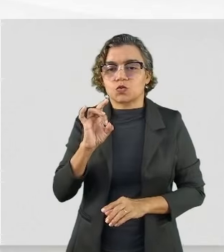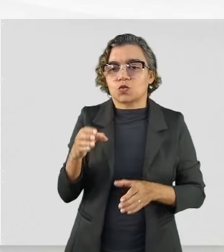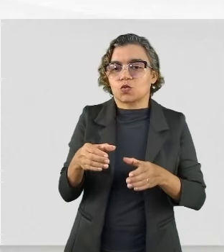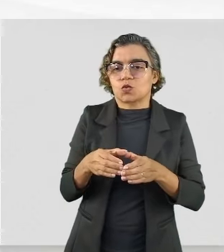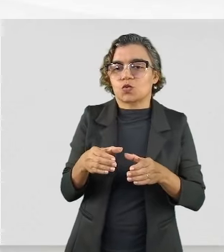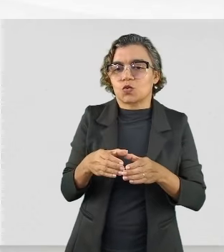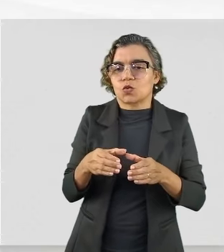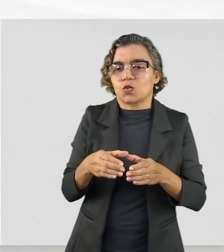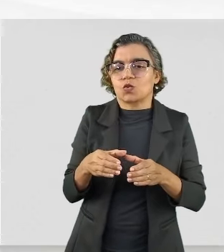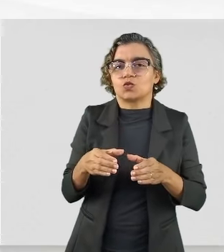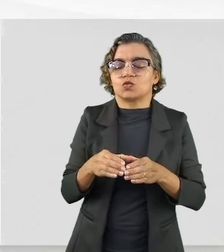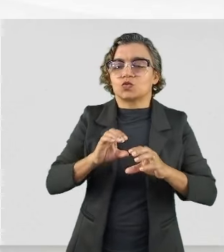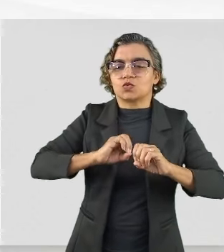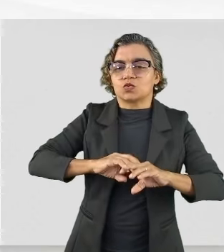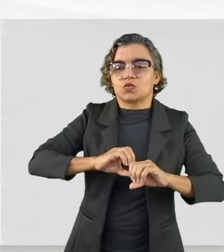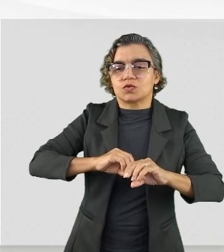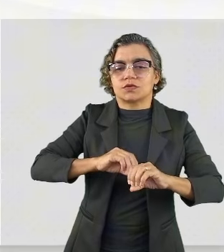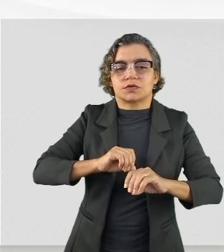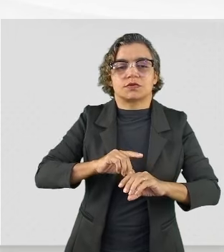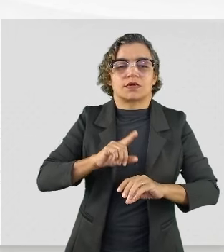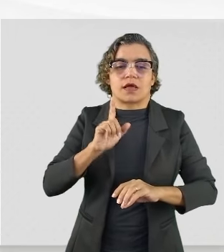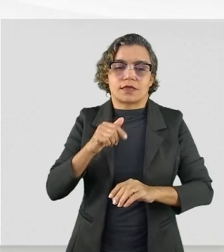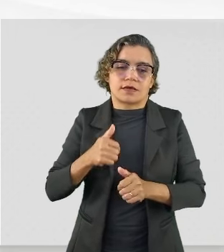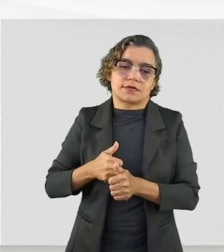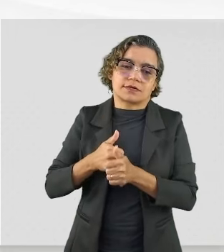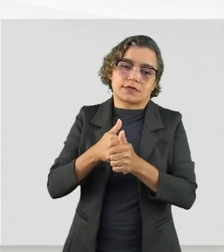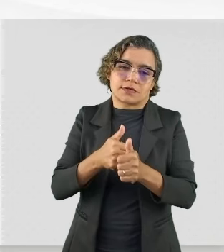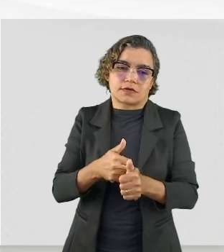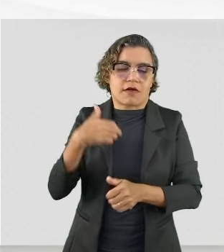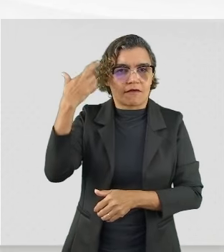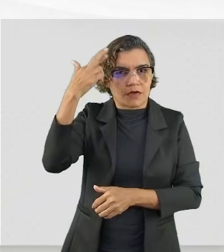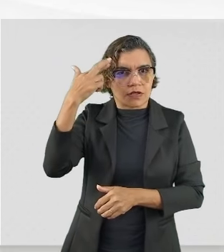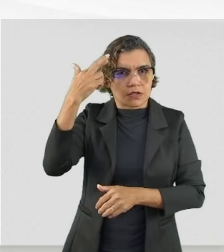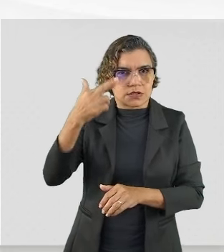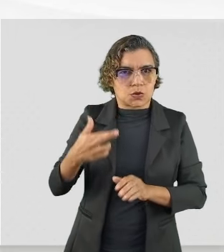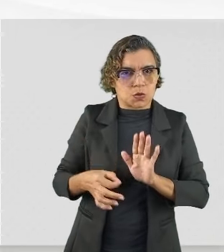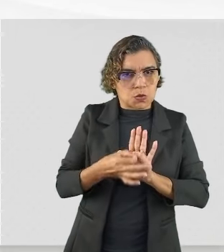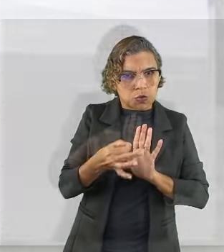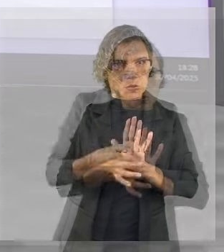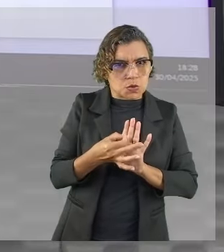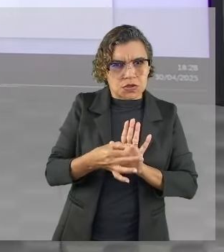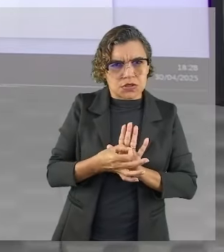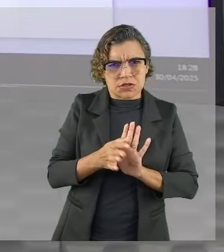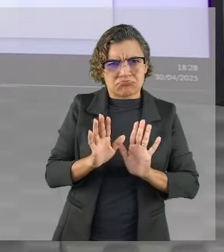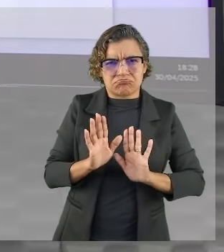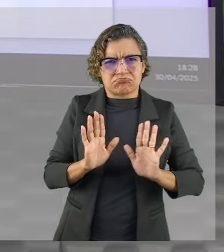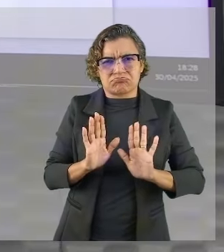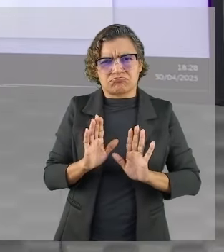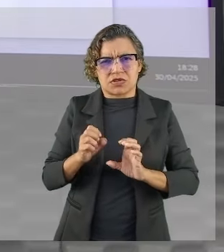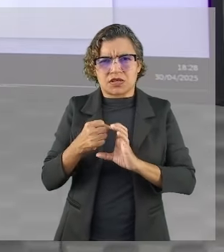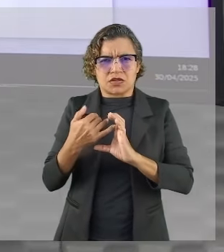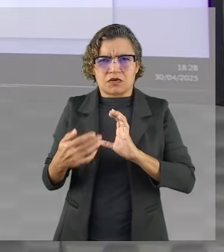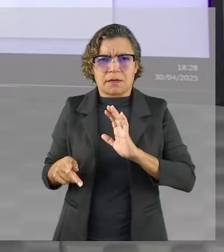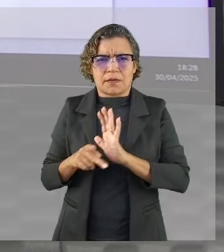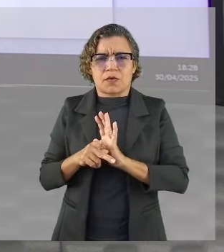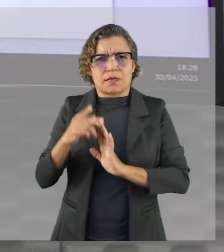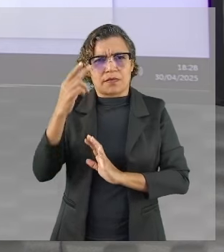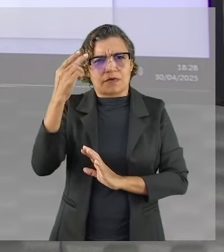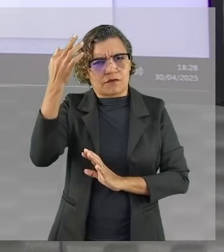de doutrinas a serem seguidas sem reflexão crítica. Isso nem sequer é uma característica da